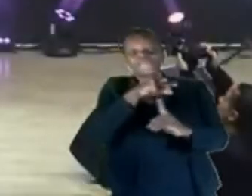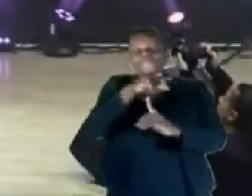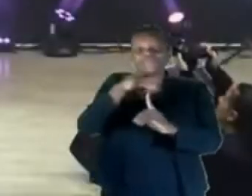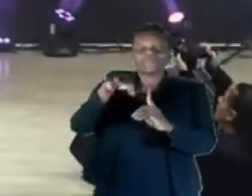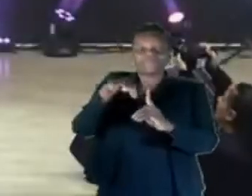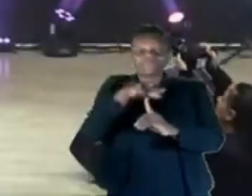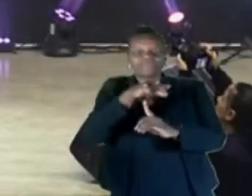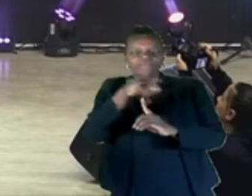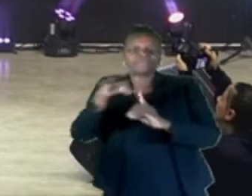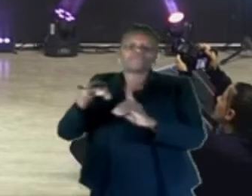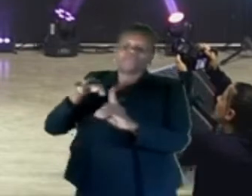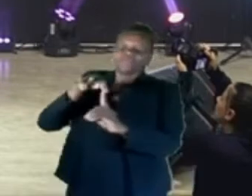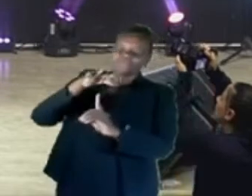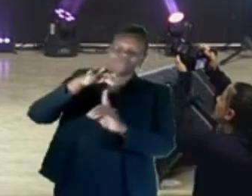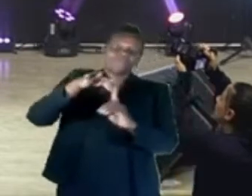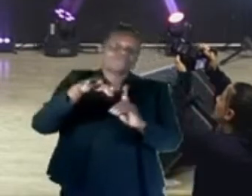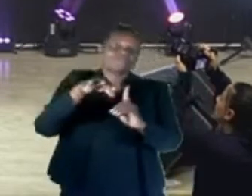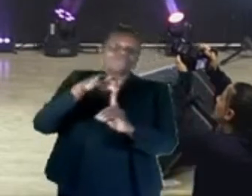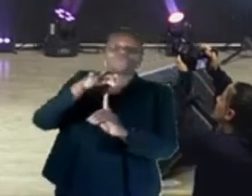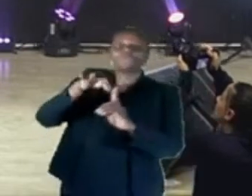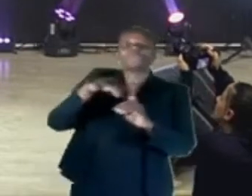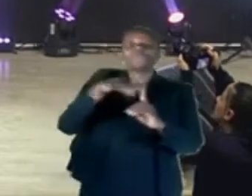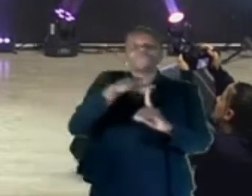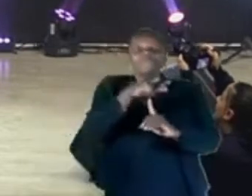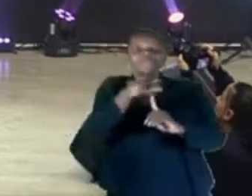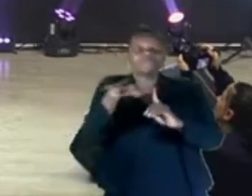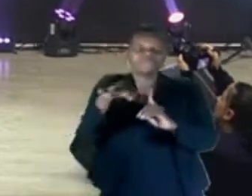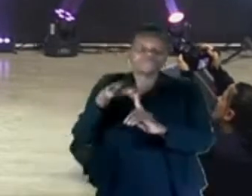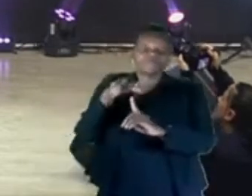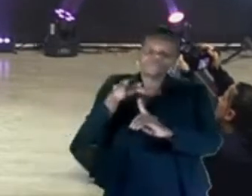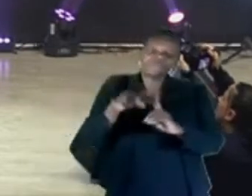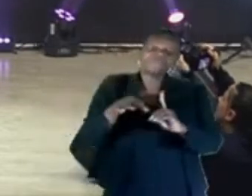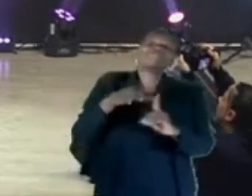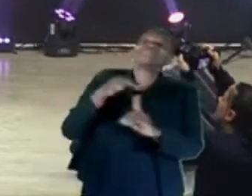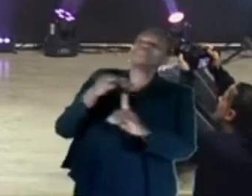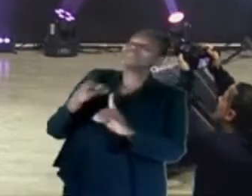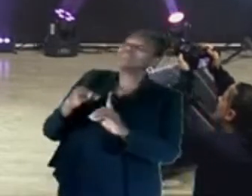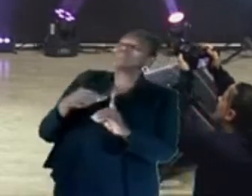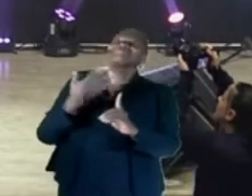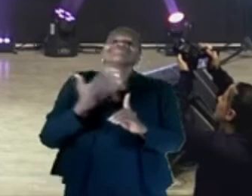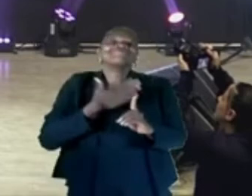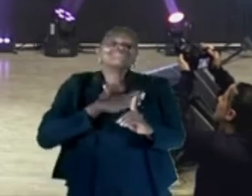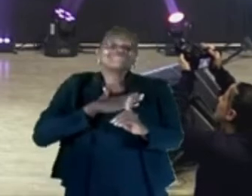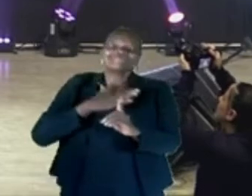santa, santa e santo é.